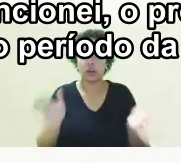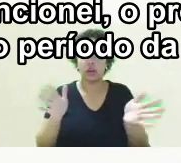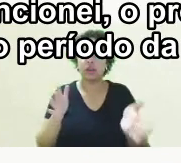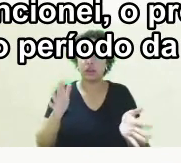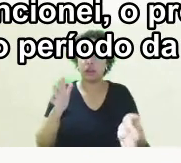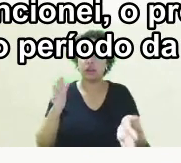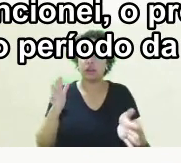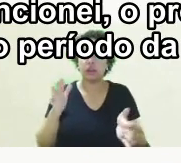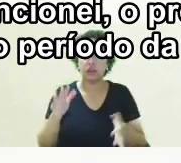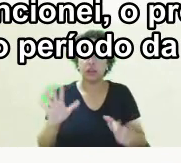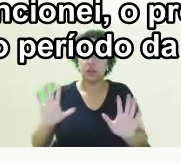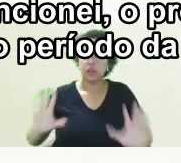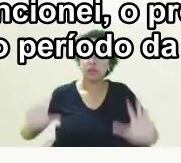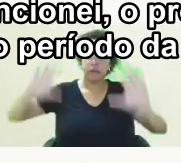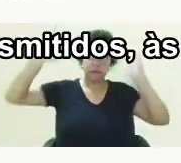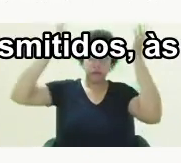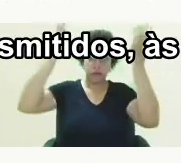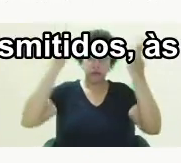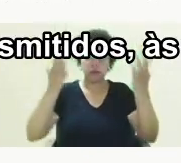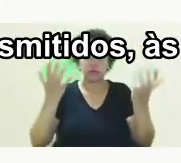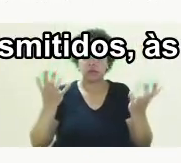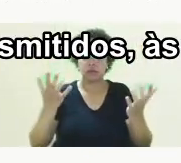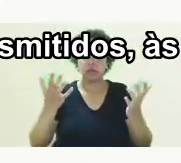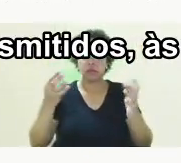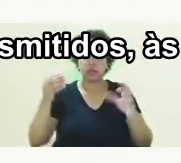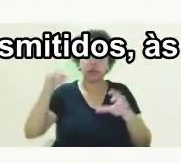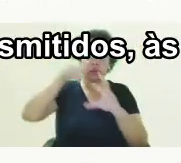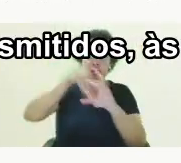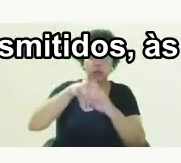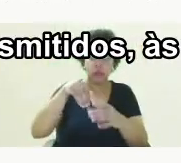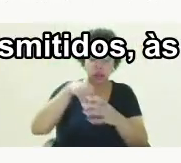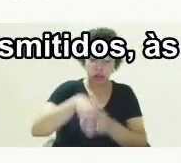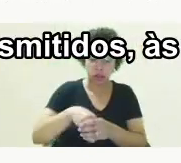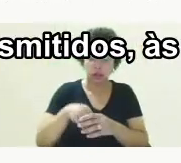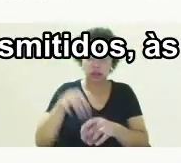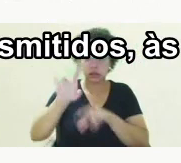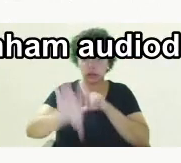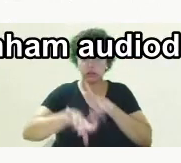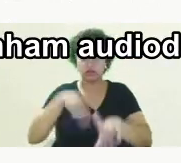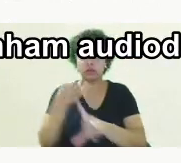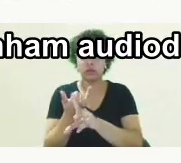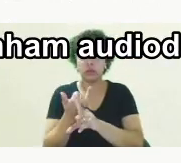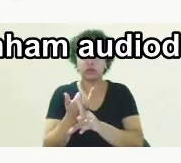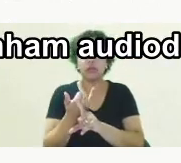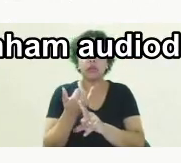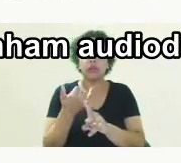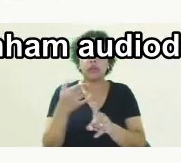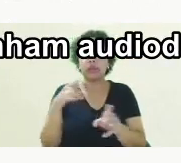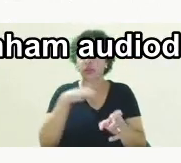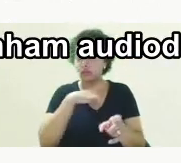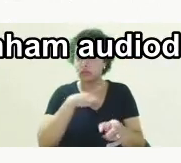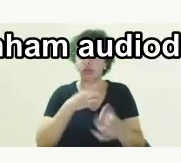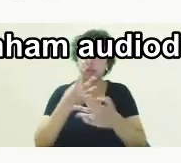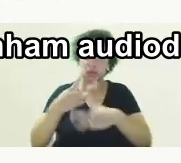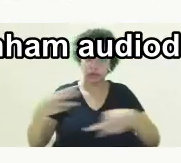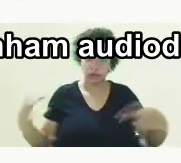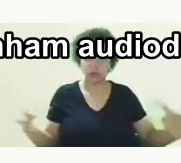lá no período da pandemia, que eram shows, né, transmitidos às vezes por lives, e vários deles